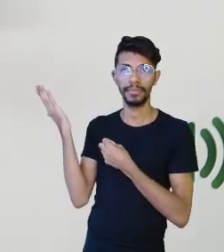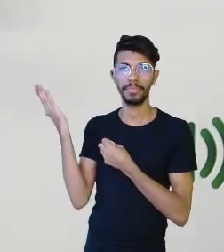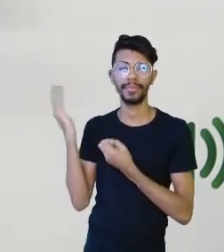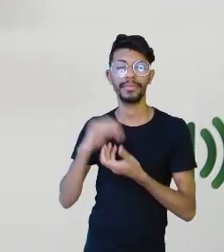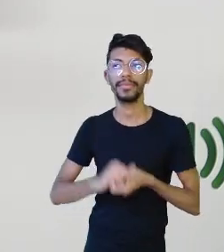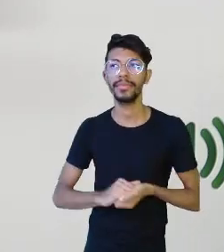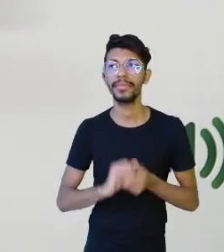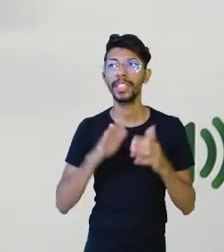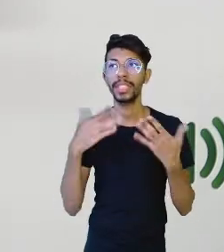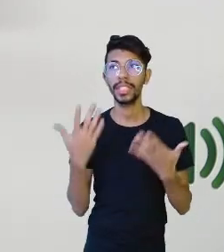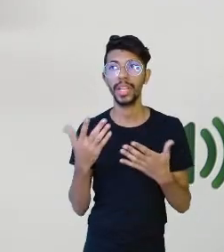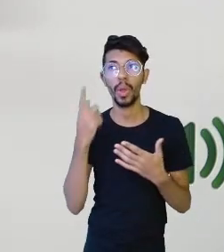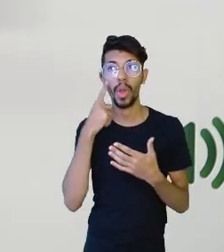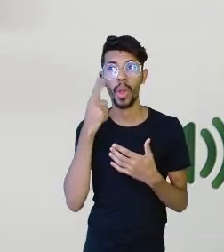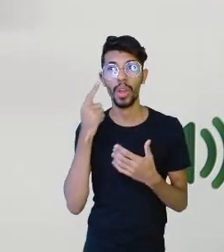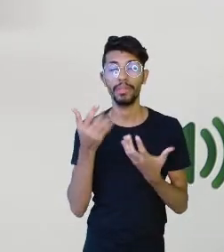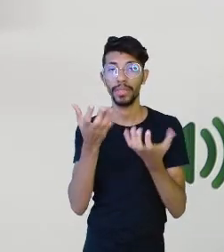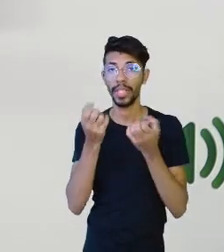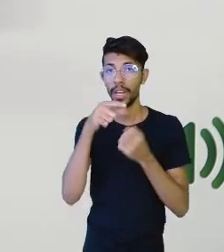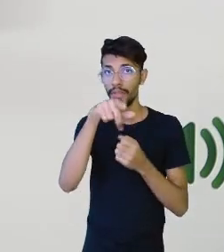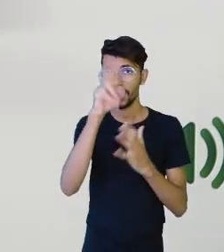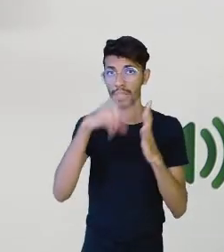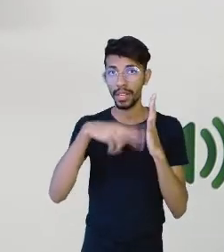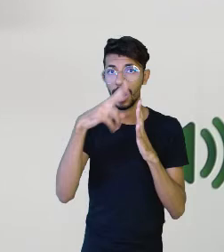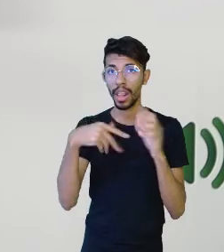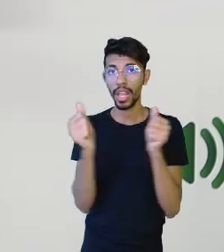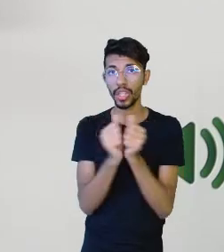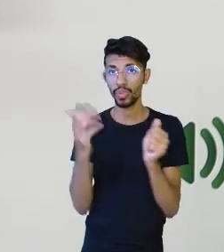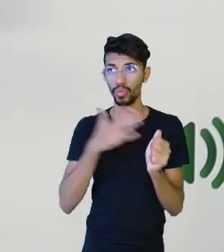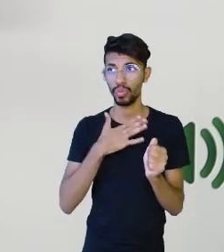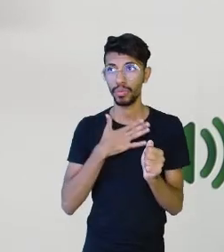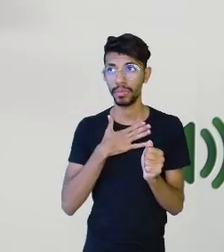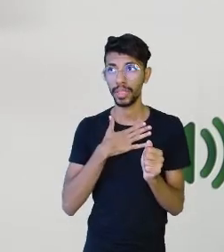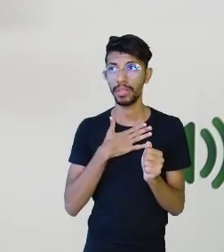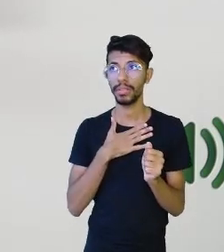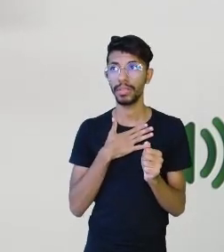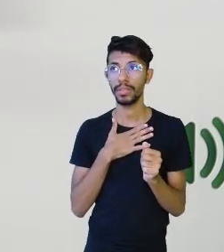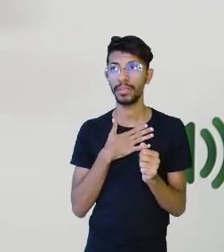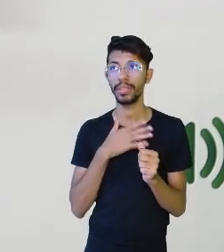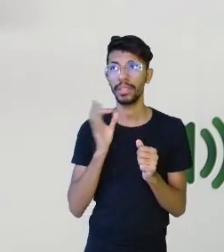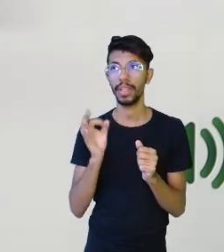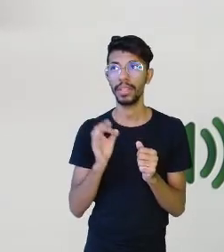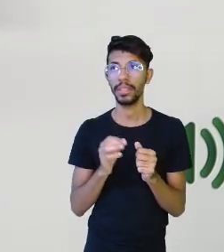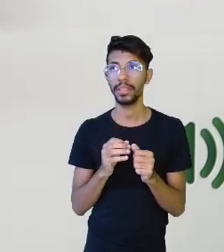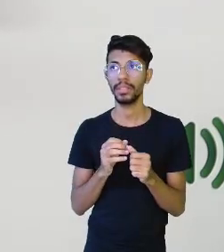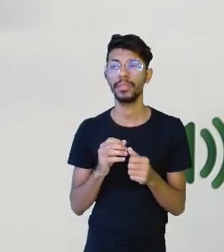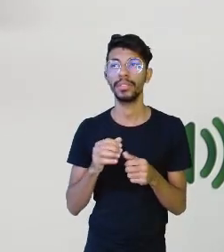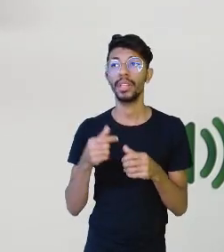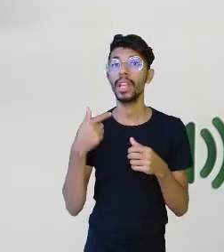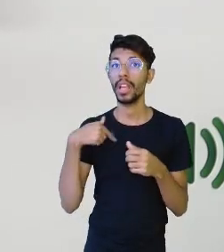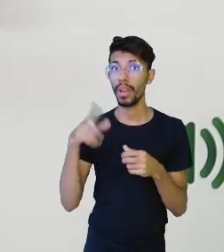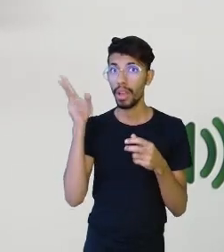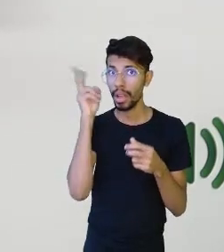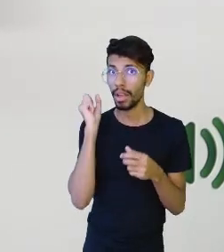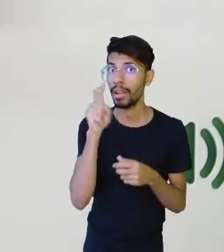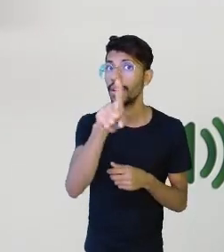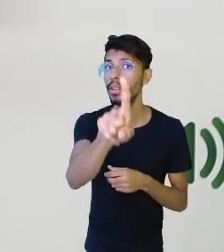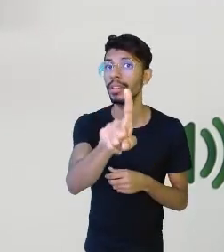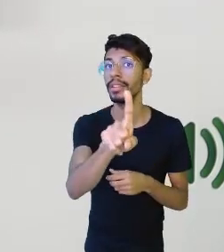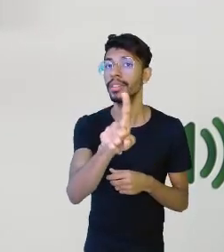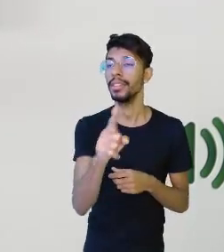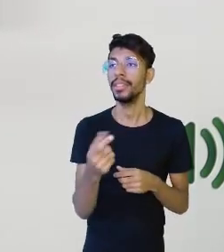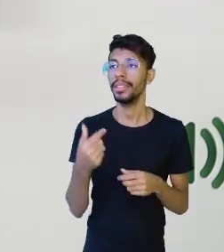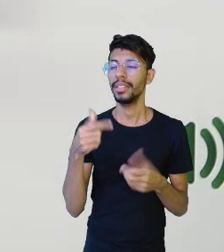lá. Eu quero que você leia comigo aí de casa. Você lê comigo? Eu vou escutar, hein? Eu conto com a